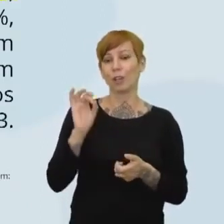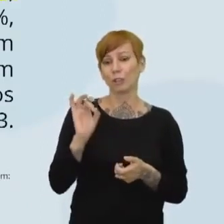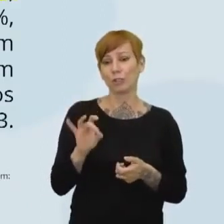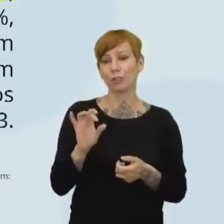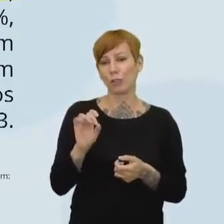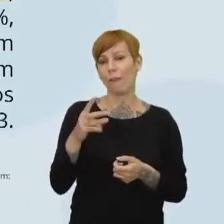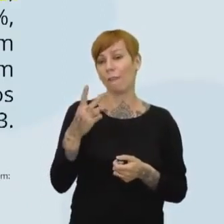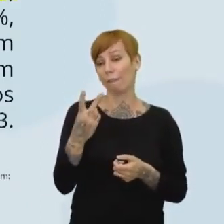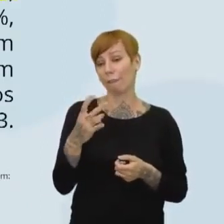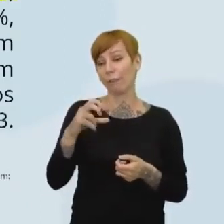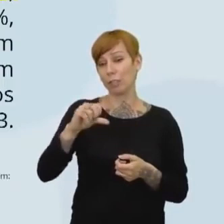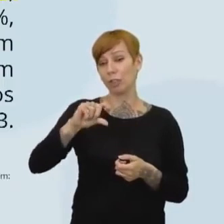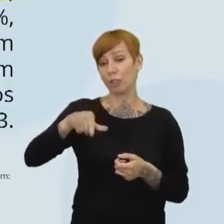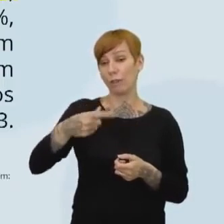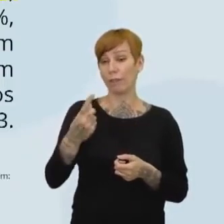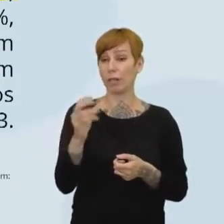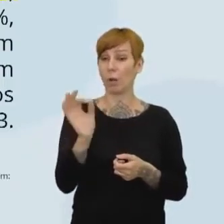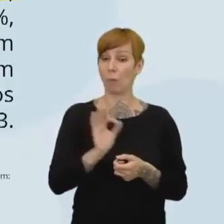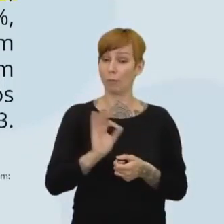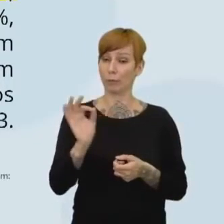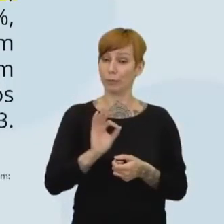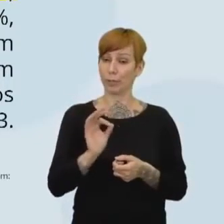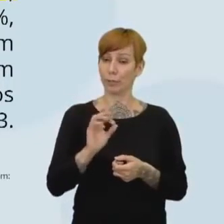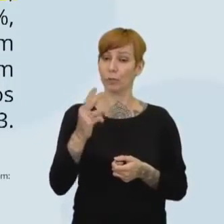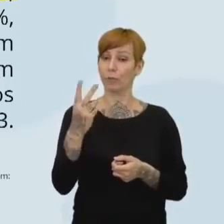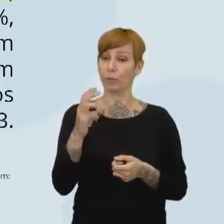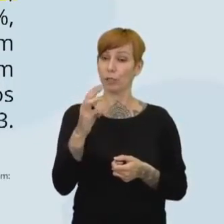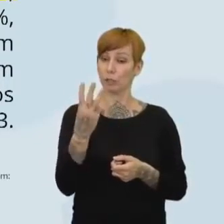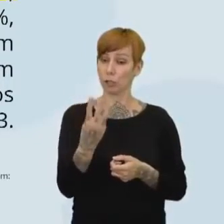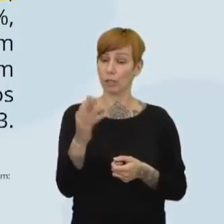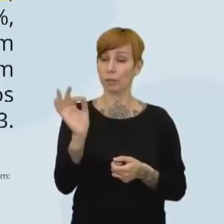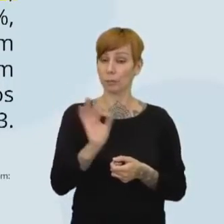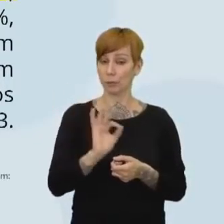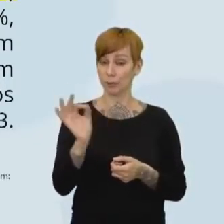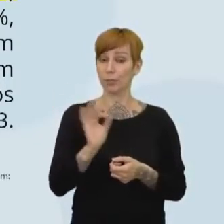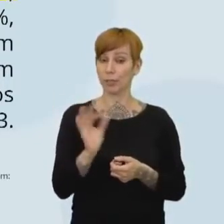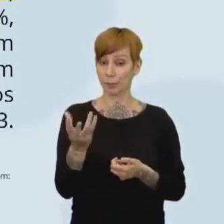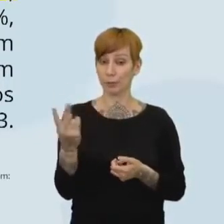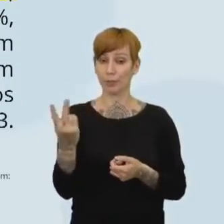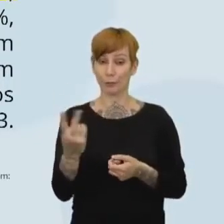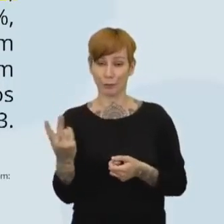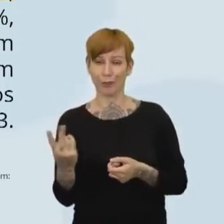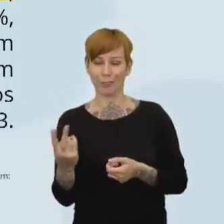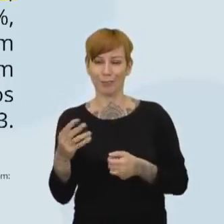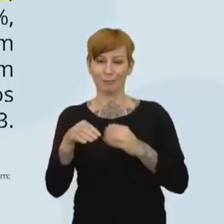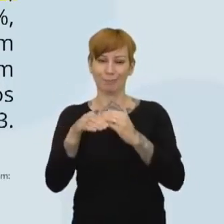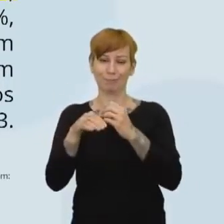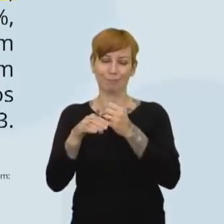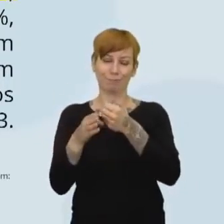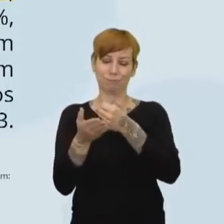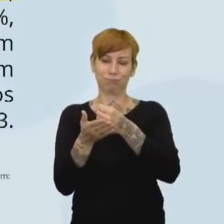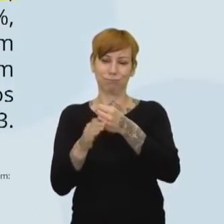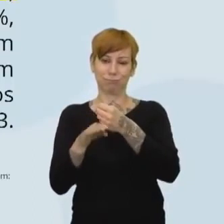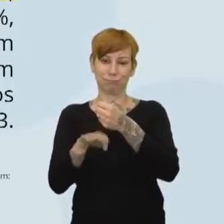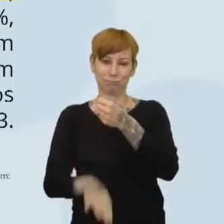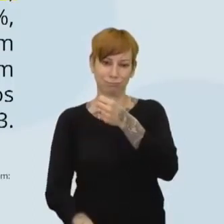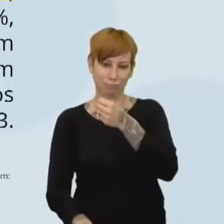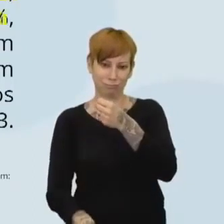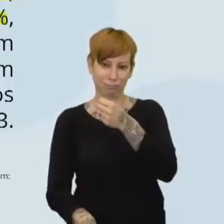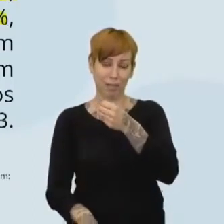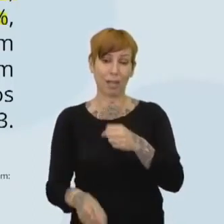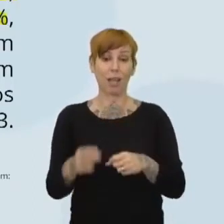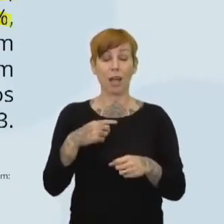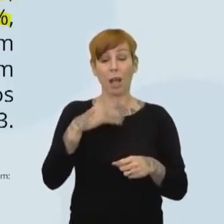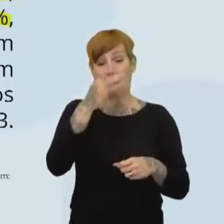23%, tá, de pardos. Então, negros, bem maior o número. Entre brancos, o índice cai, olha só, para